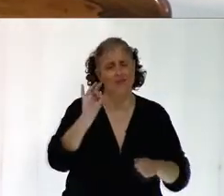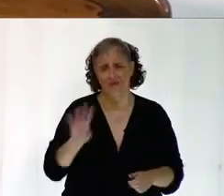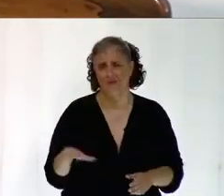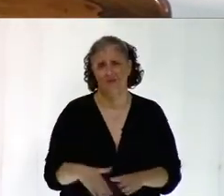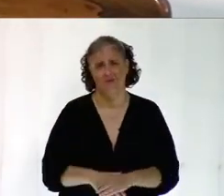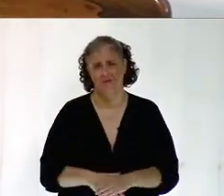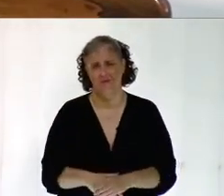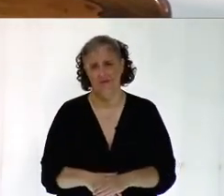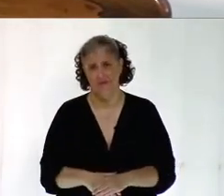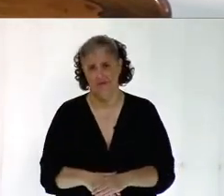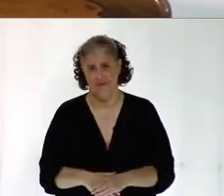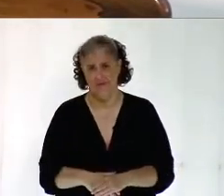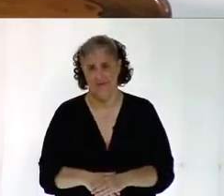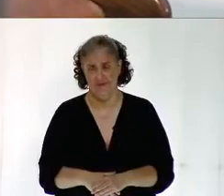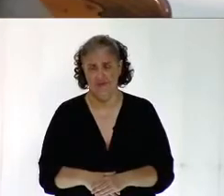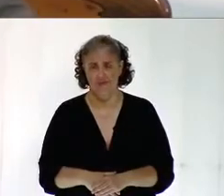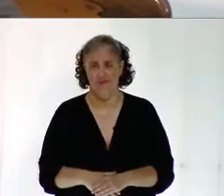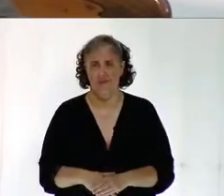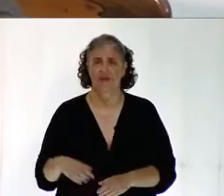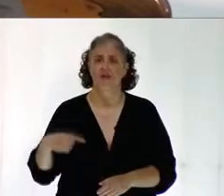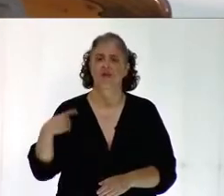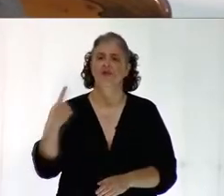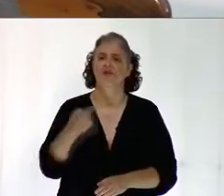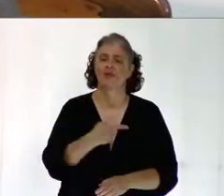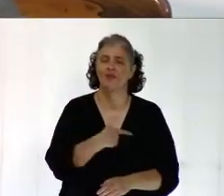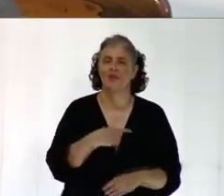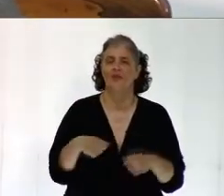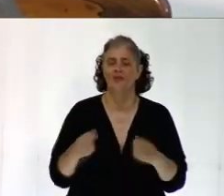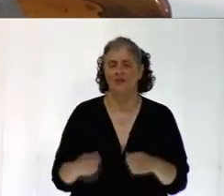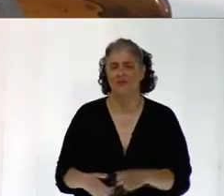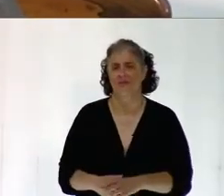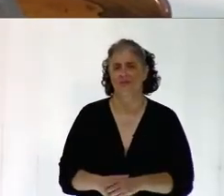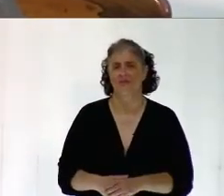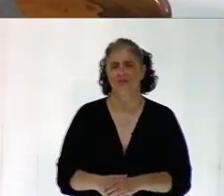ah e por que tanto adoram tantas coisas